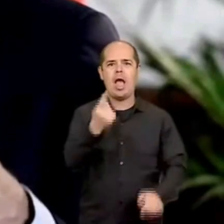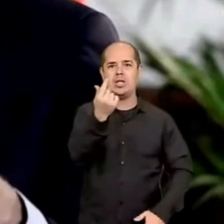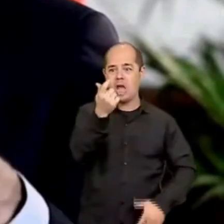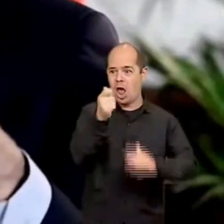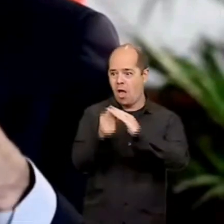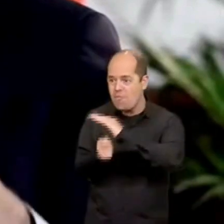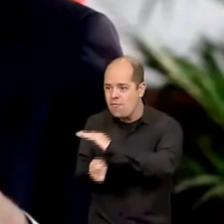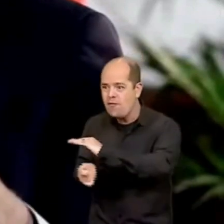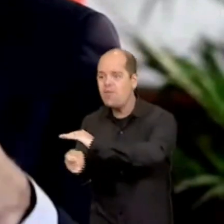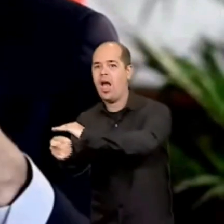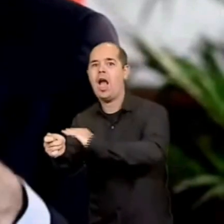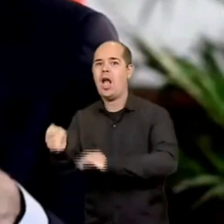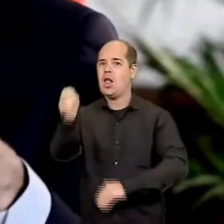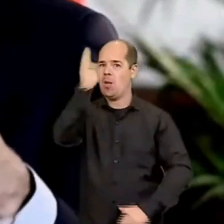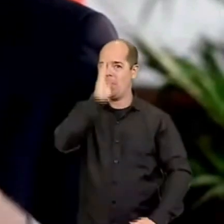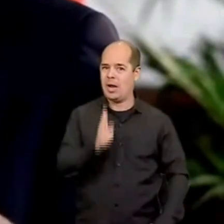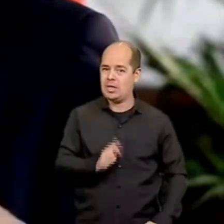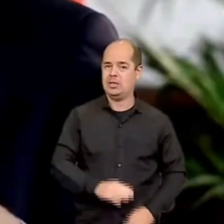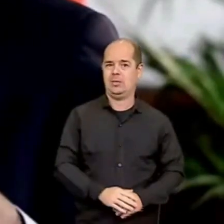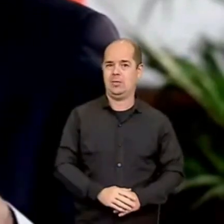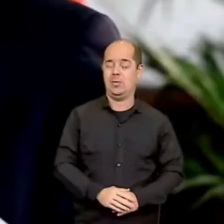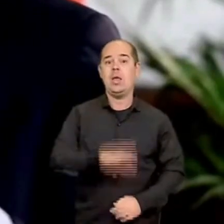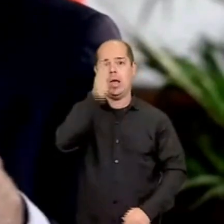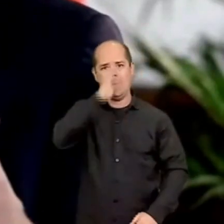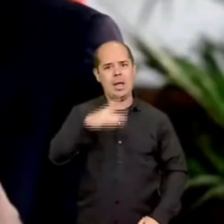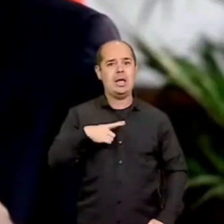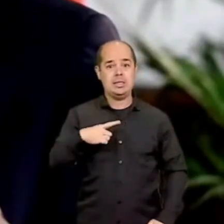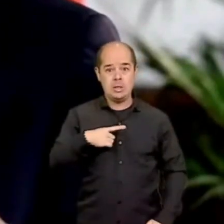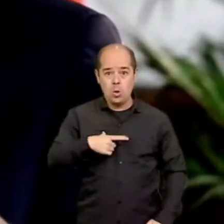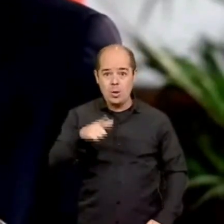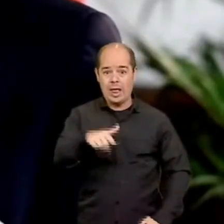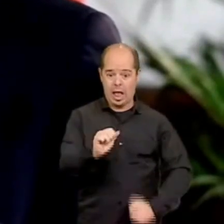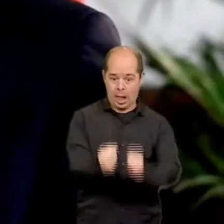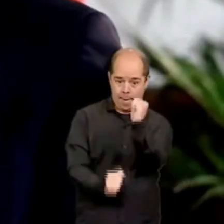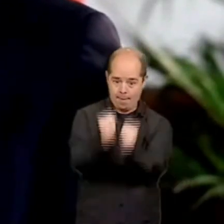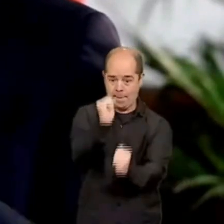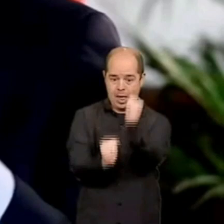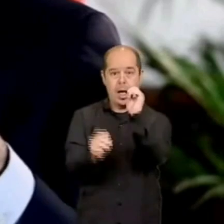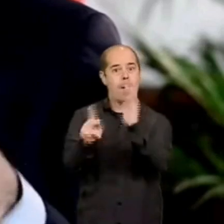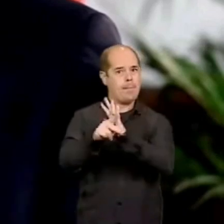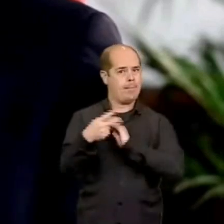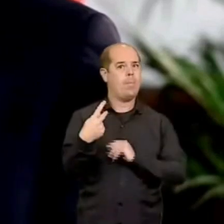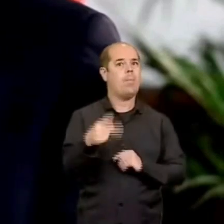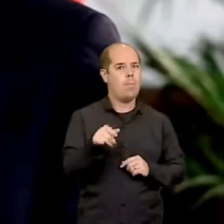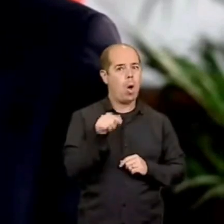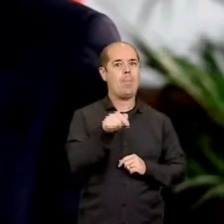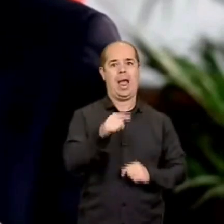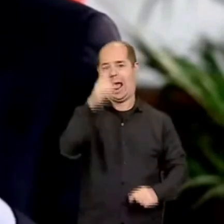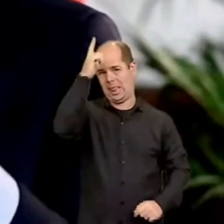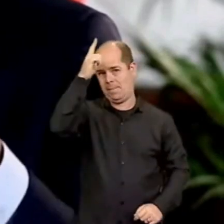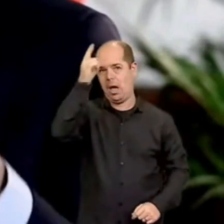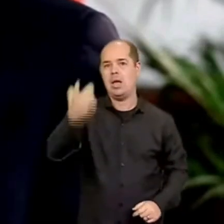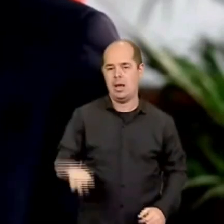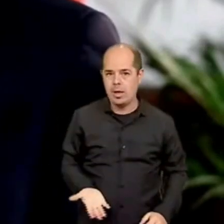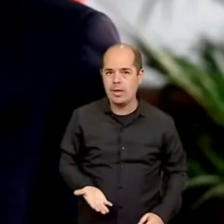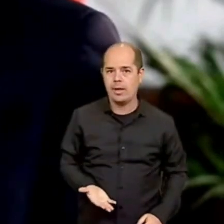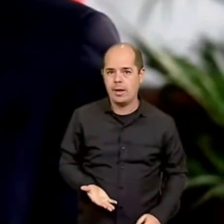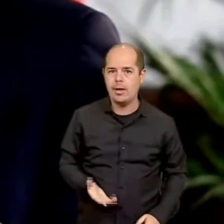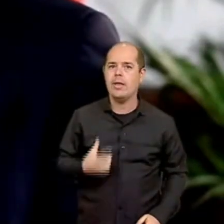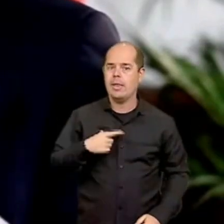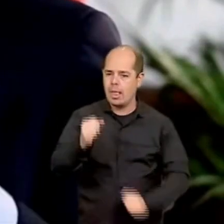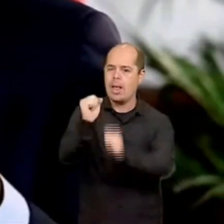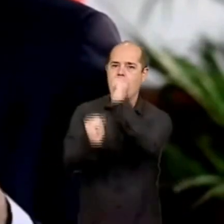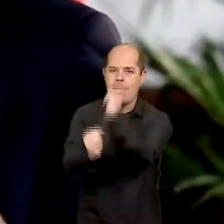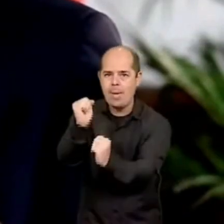um grande parque industrial de empresas alemãs. Todo mundo sabe disso, que muitas empresas alemãs